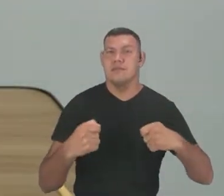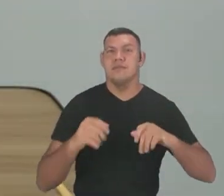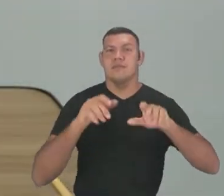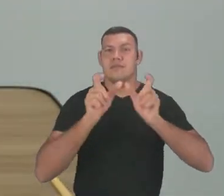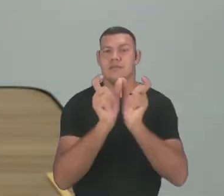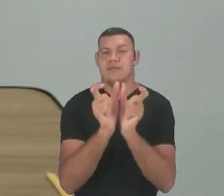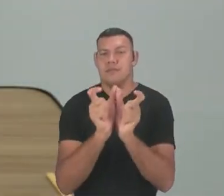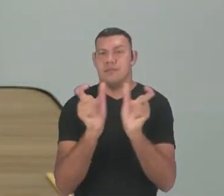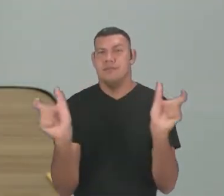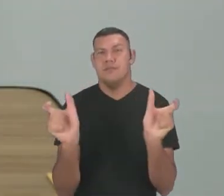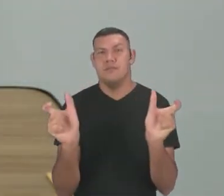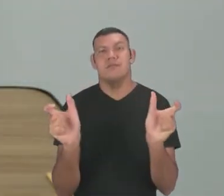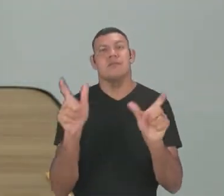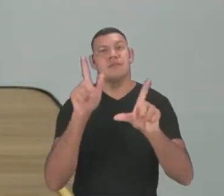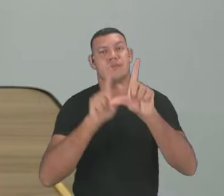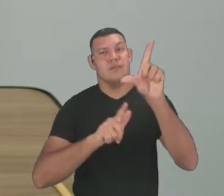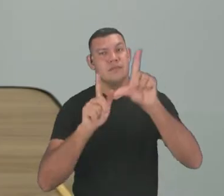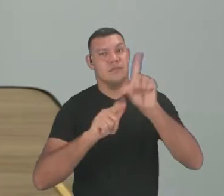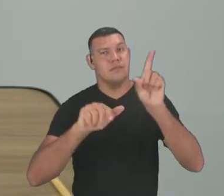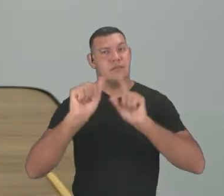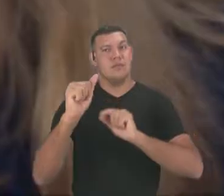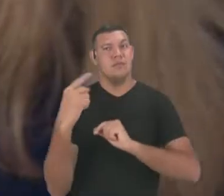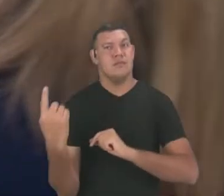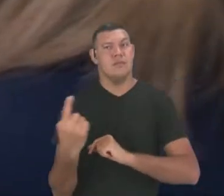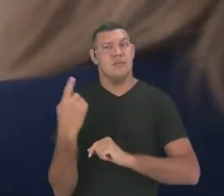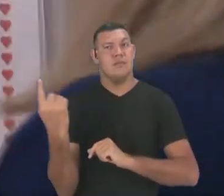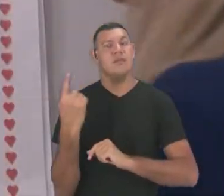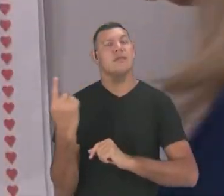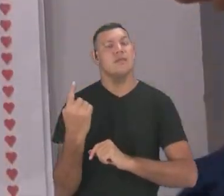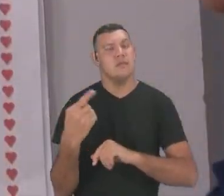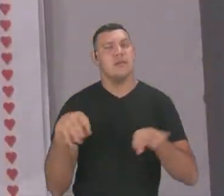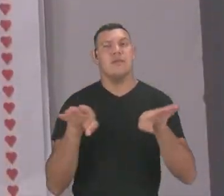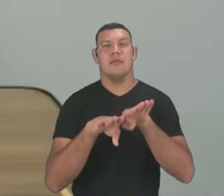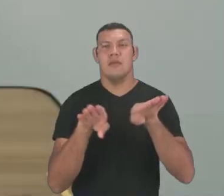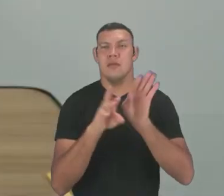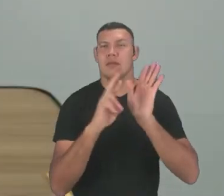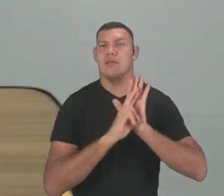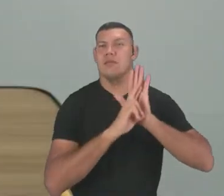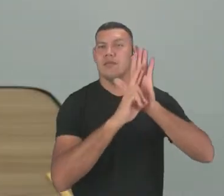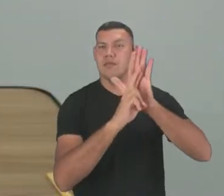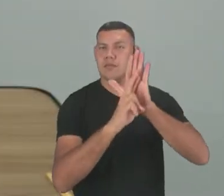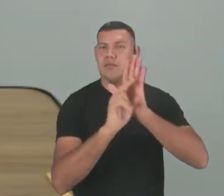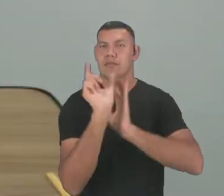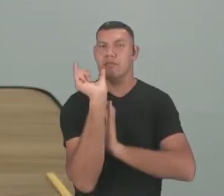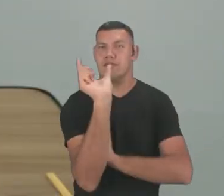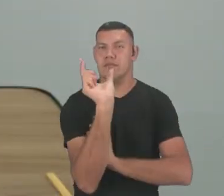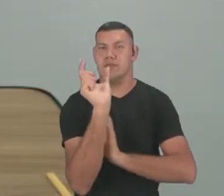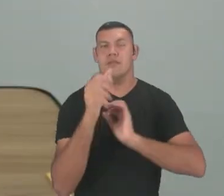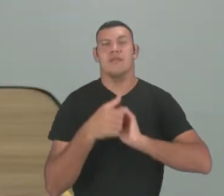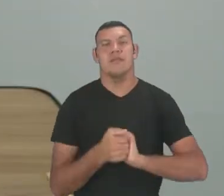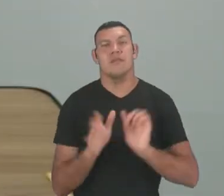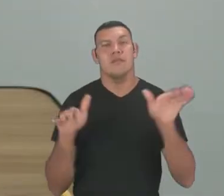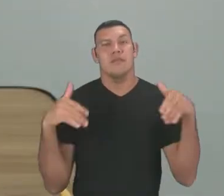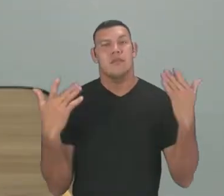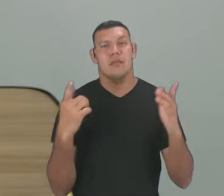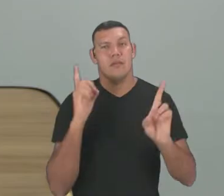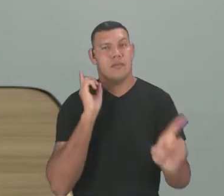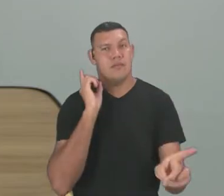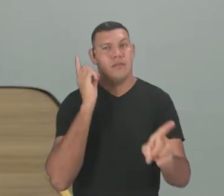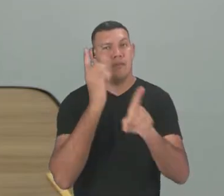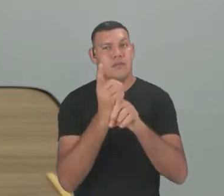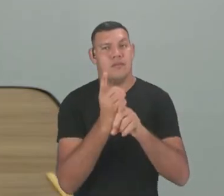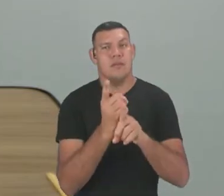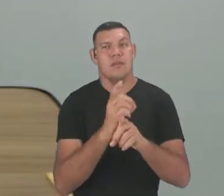vocês que a letra A sozinha ela é uma palavra ela representa uma palavra então encontramos